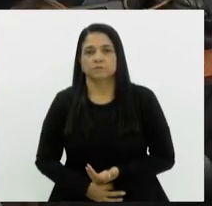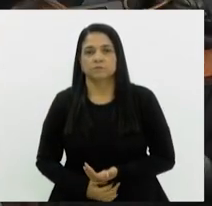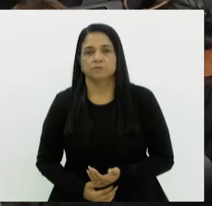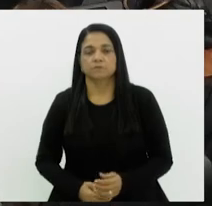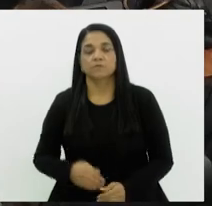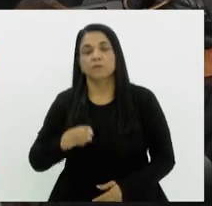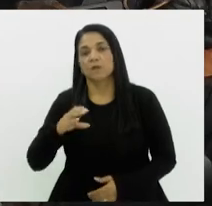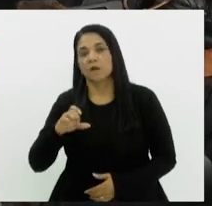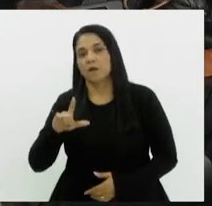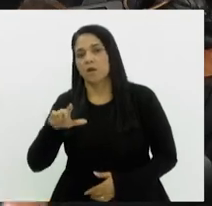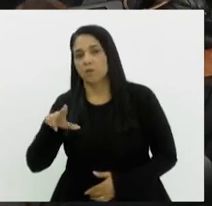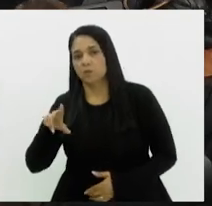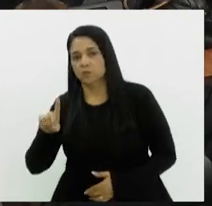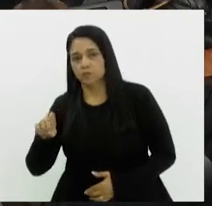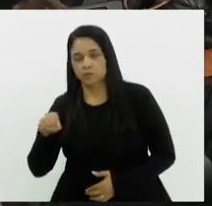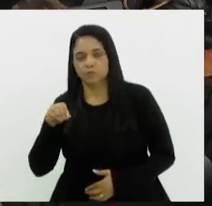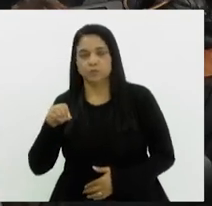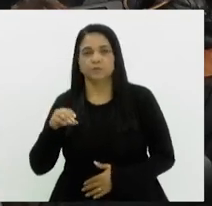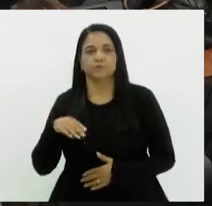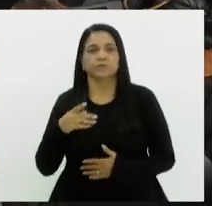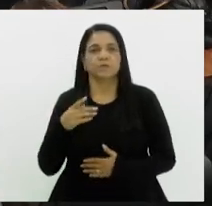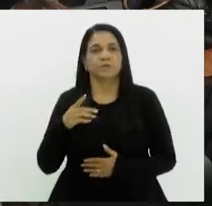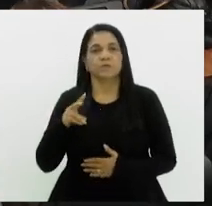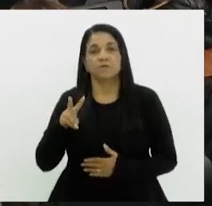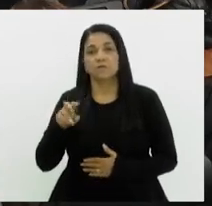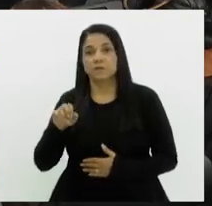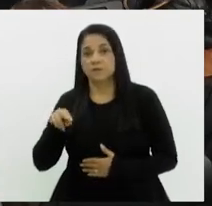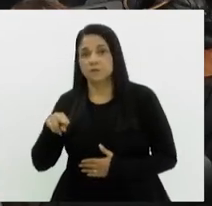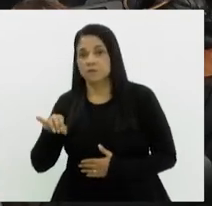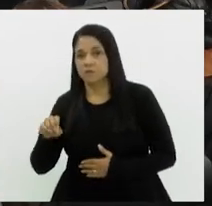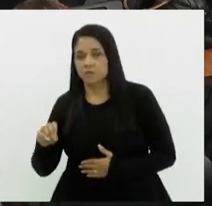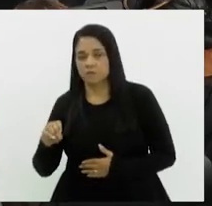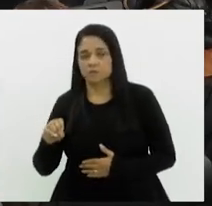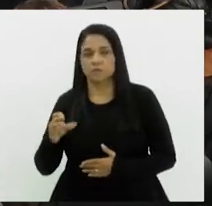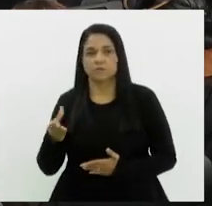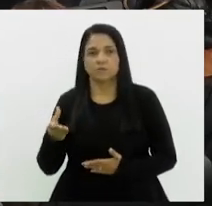deputado Cláudio Caiado, Vinícius Cozzolino,